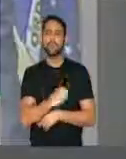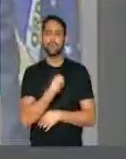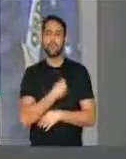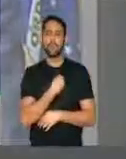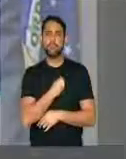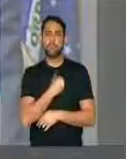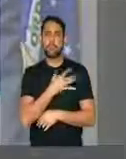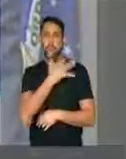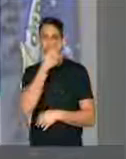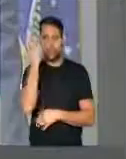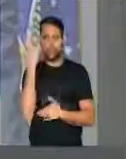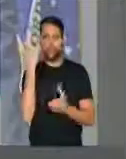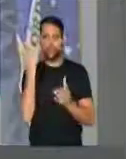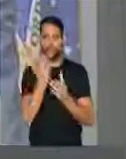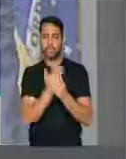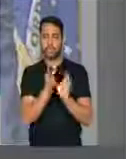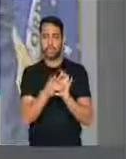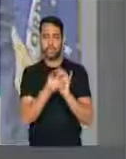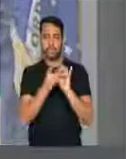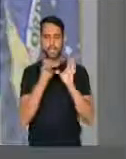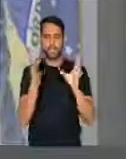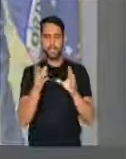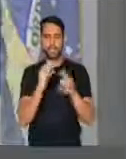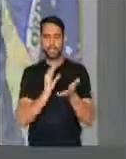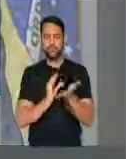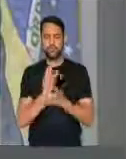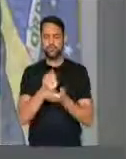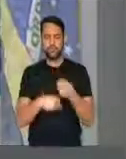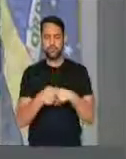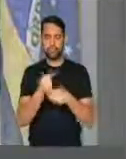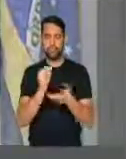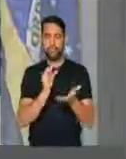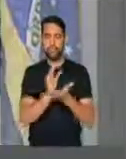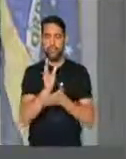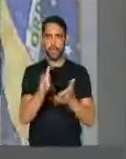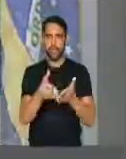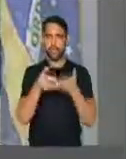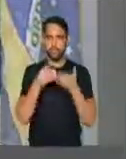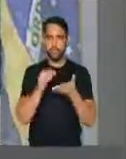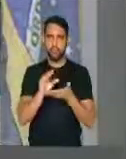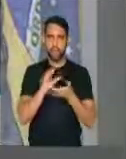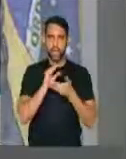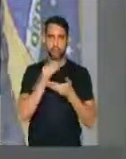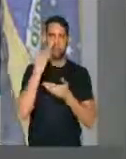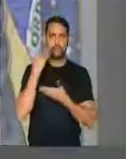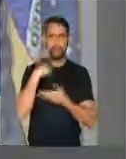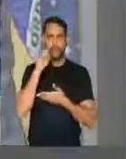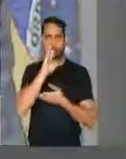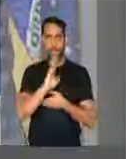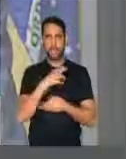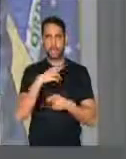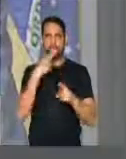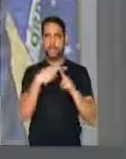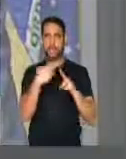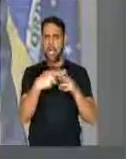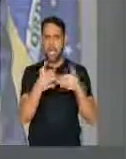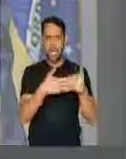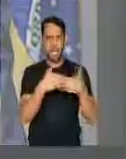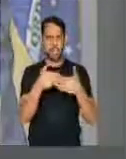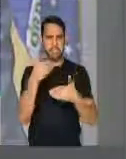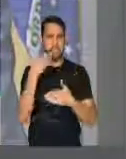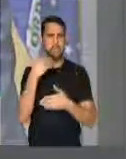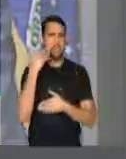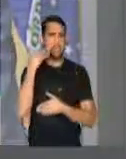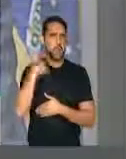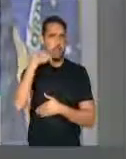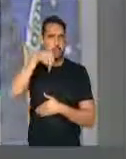temos aquele processo de liberação de verbas de empréstimo no Banco do Brasil, Caixa Econômica, Banco